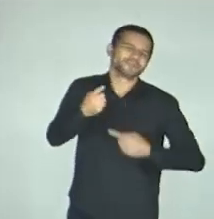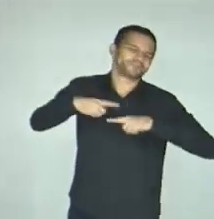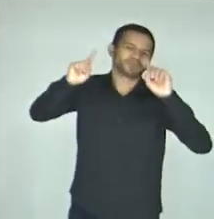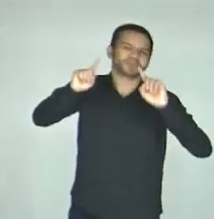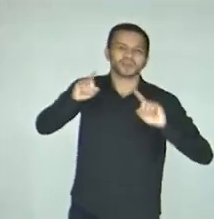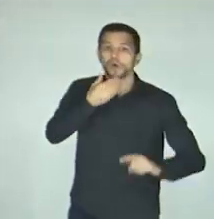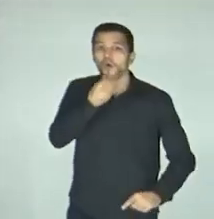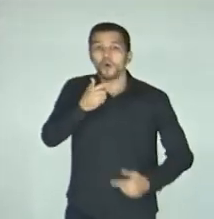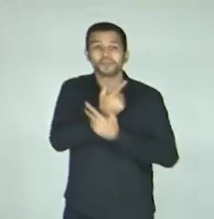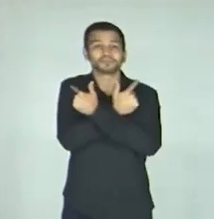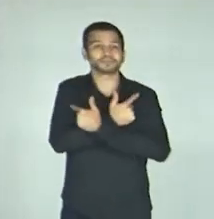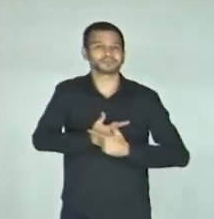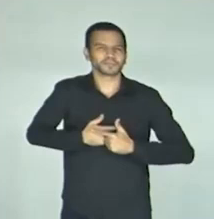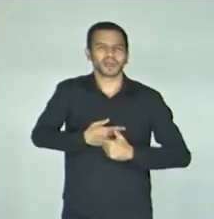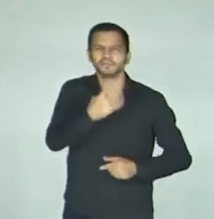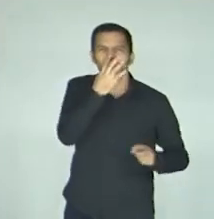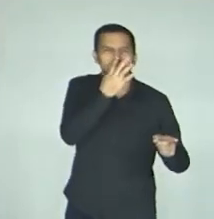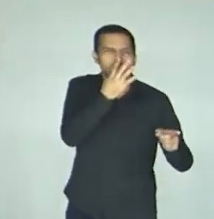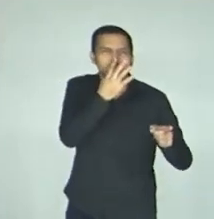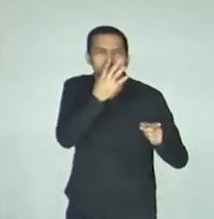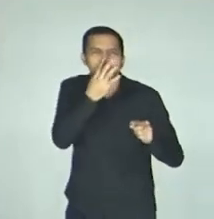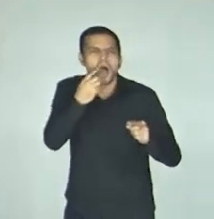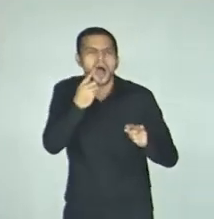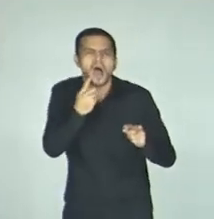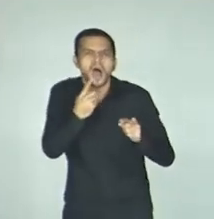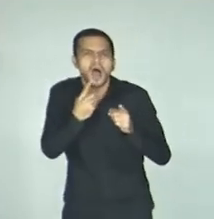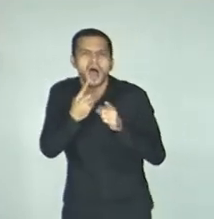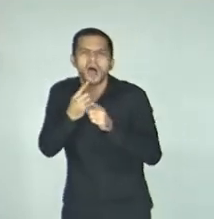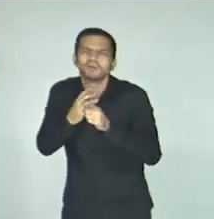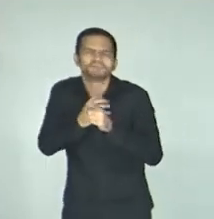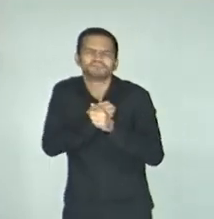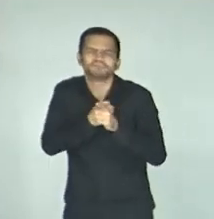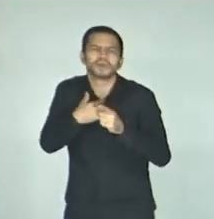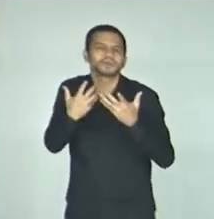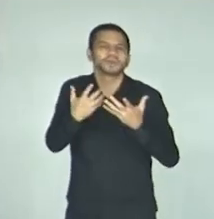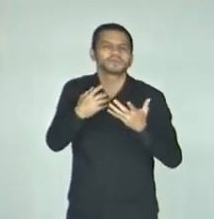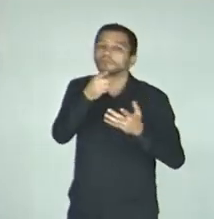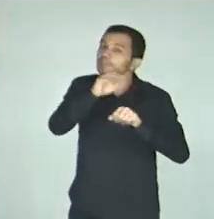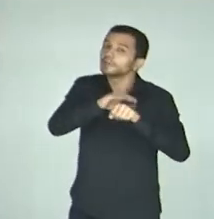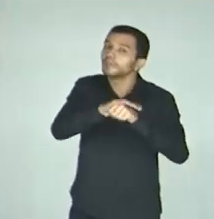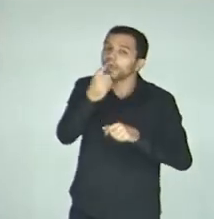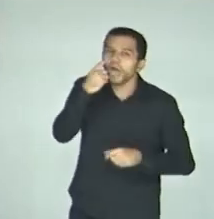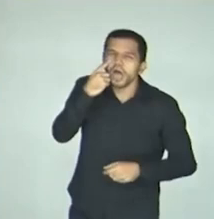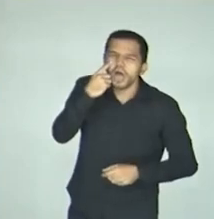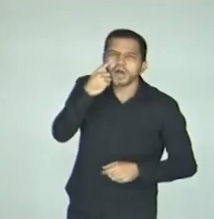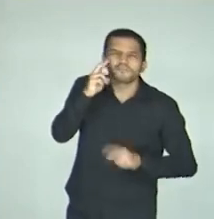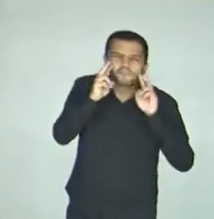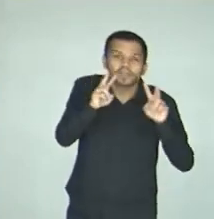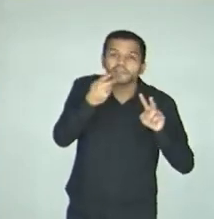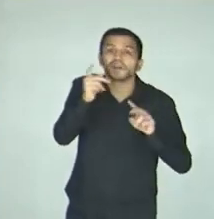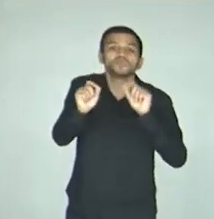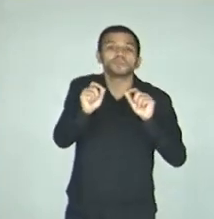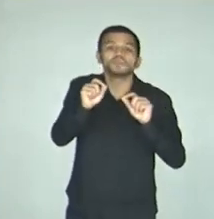olhou ele viu aquela pastagem ele falou é ali que eu vou eu e você o que tem visto e tá dizendo eu vou